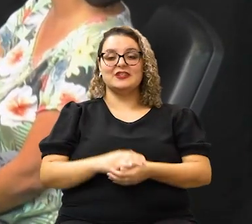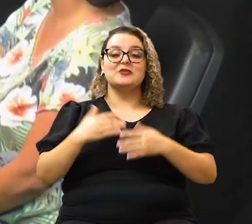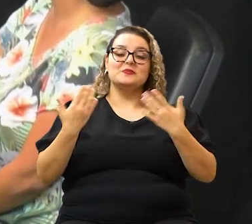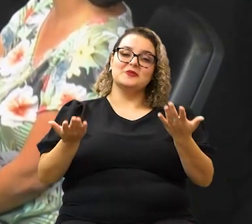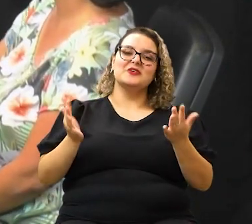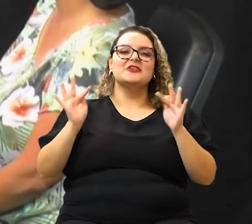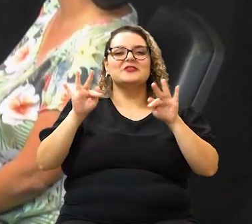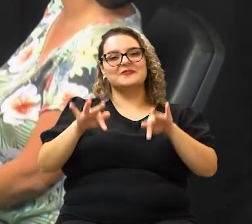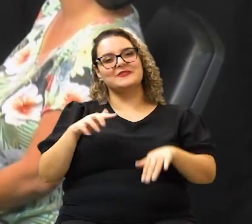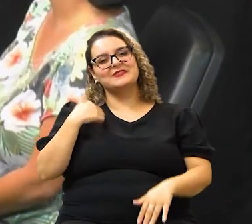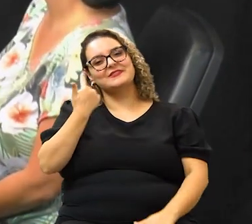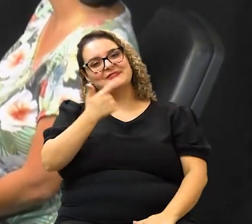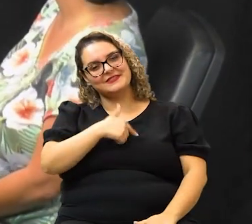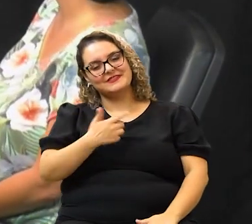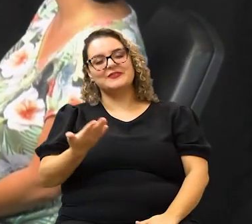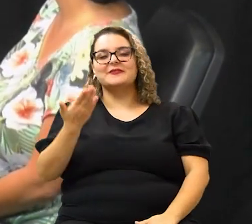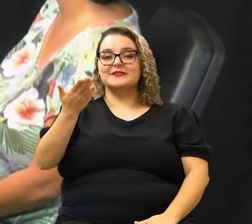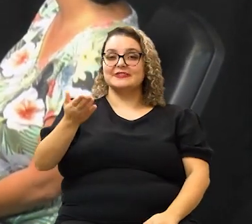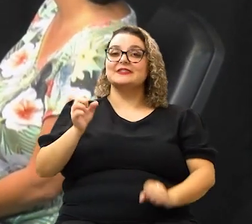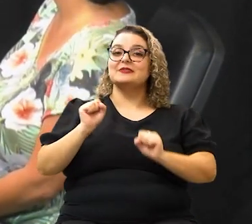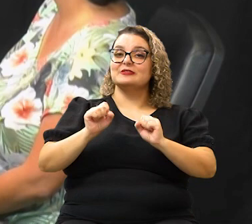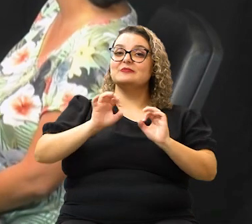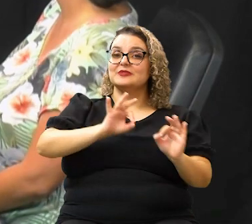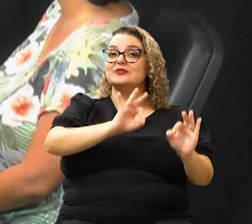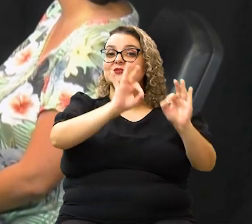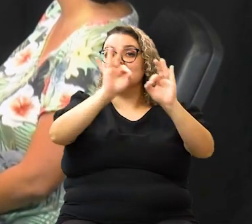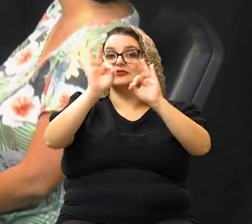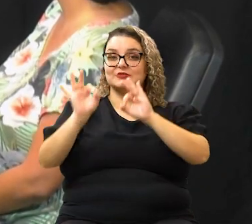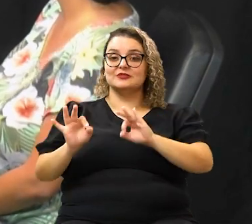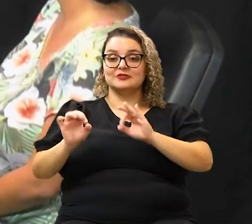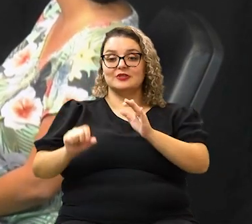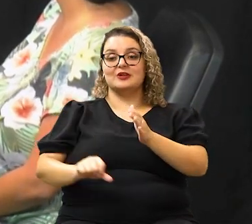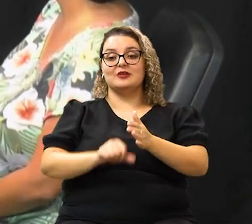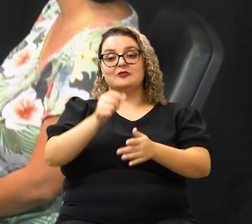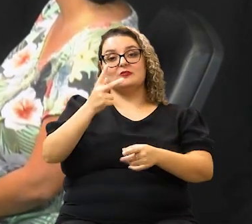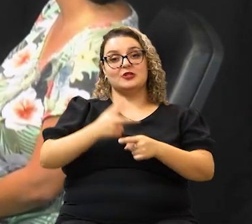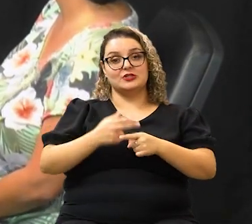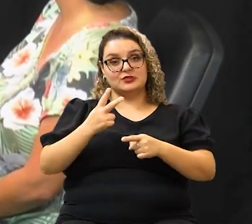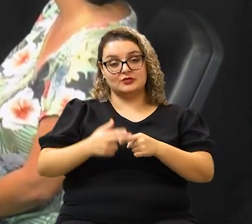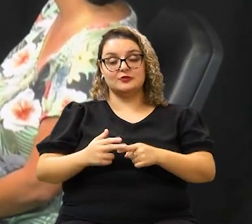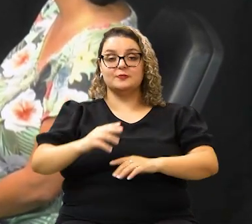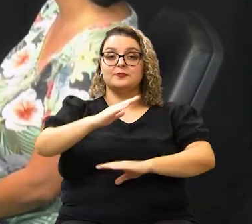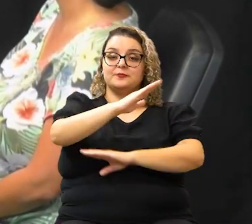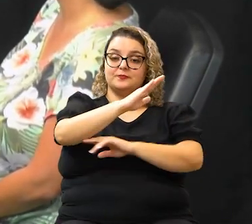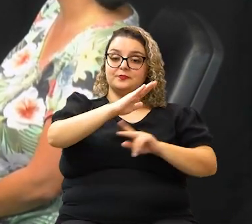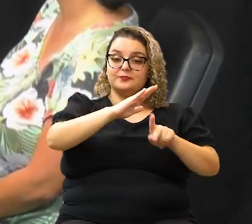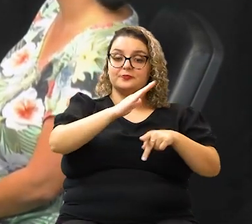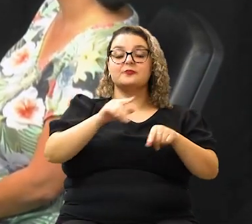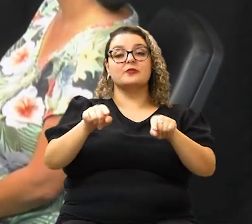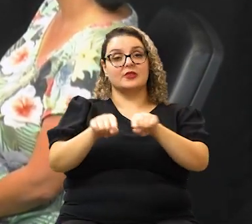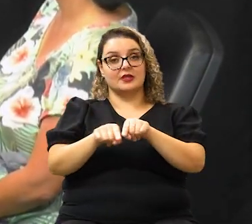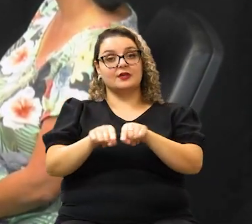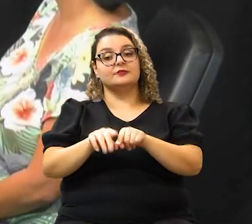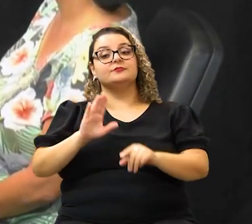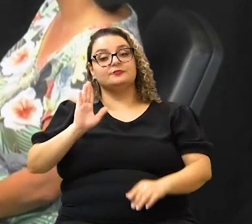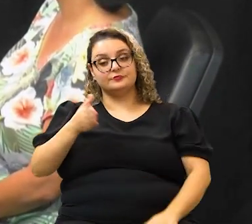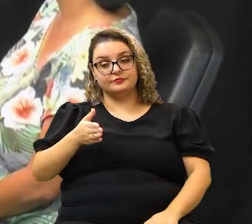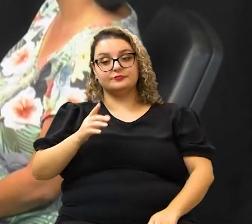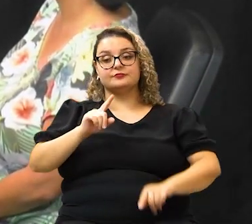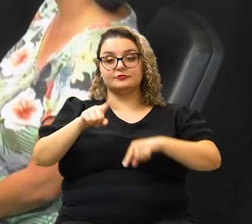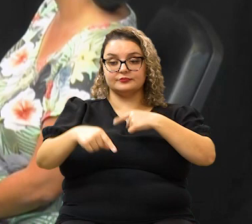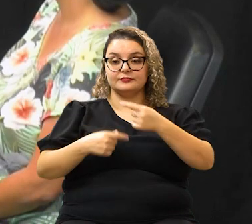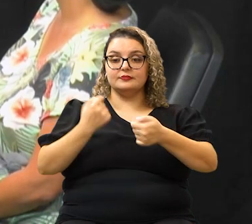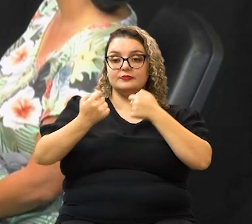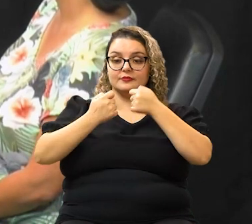Povo, inclusive já também com uma outra entrevista da vereadora Mariana falando sobre a sua trajetória pessoal e essa mistura da questão